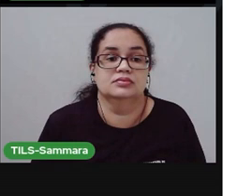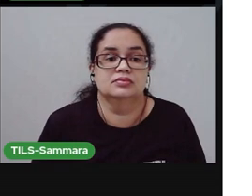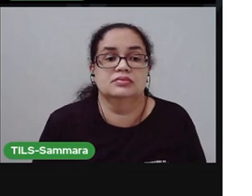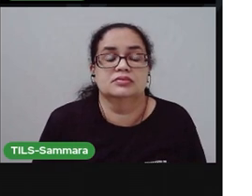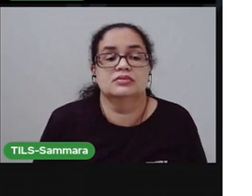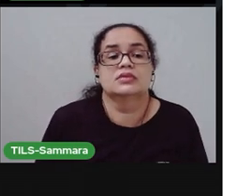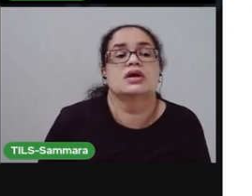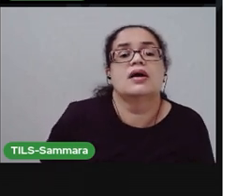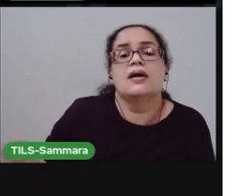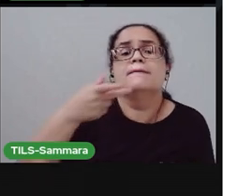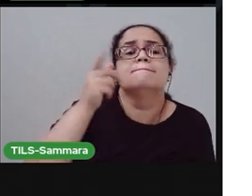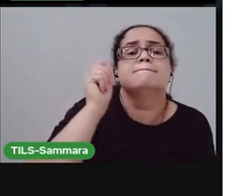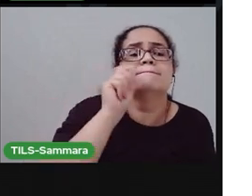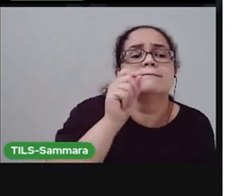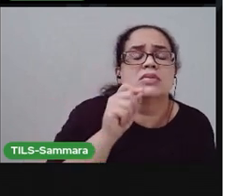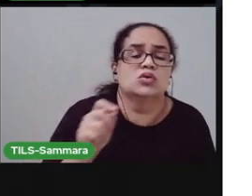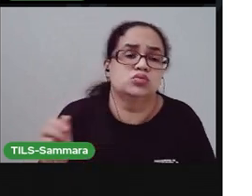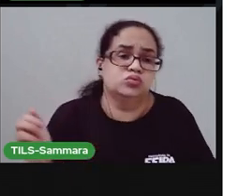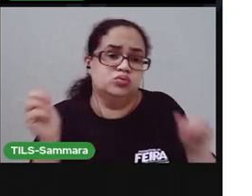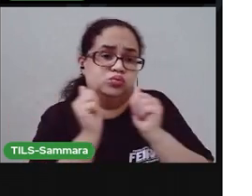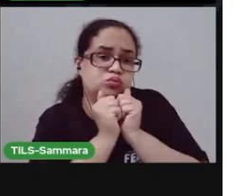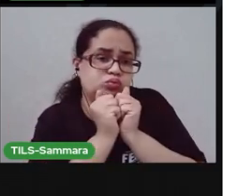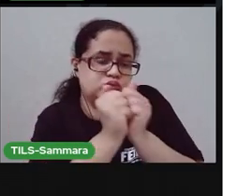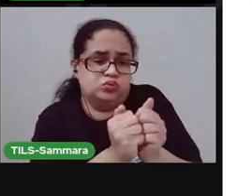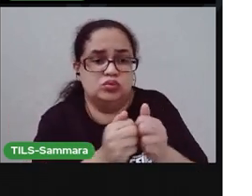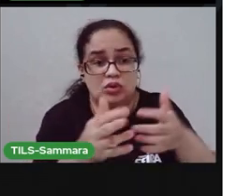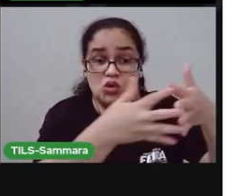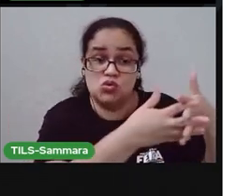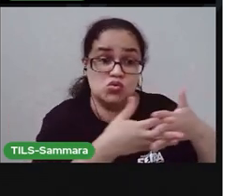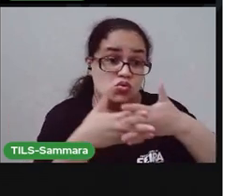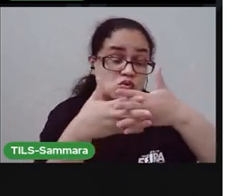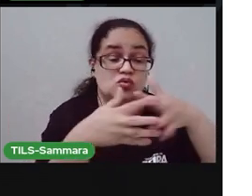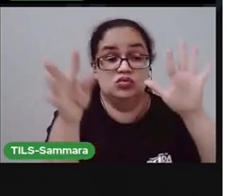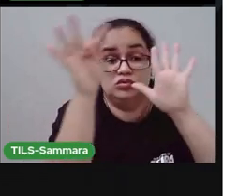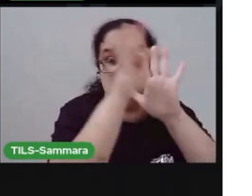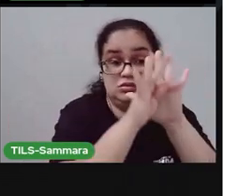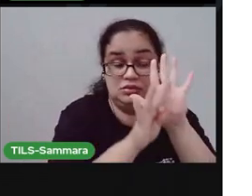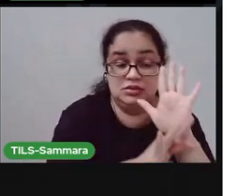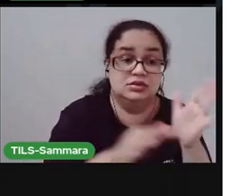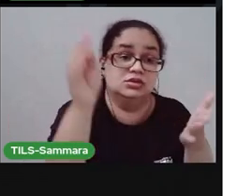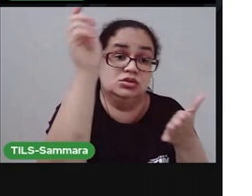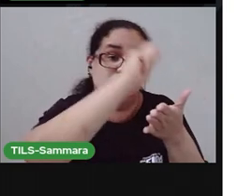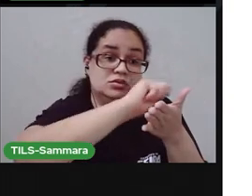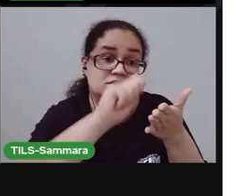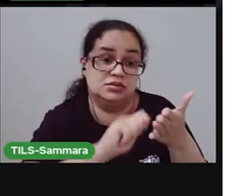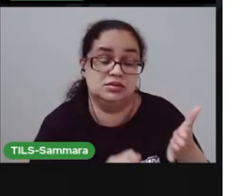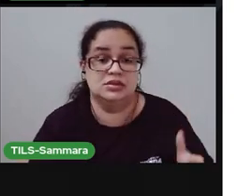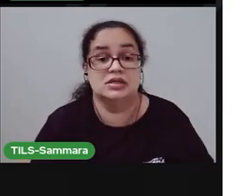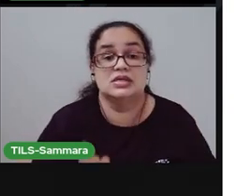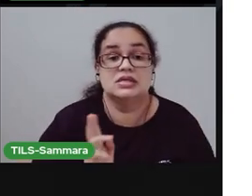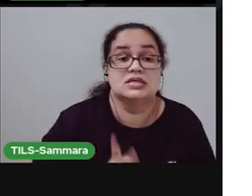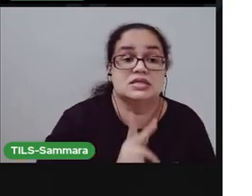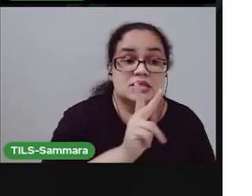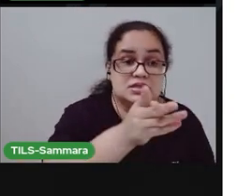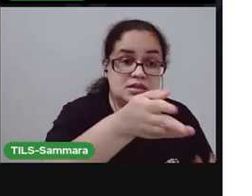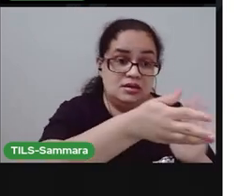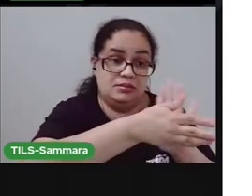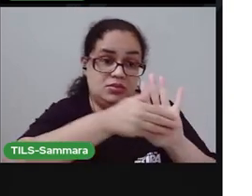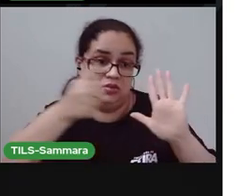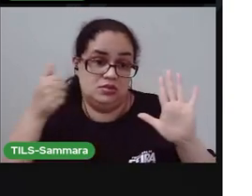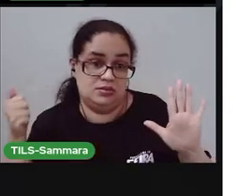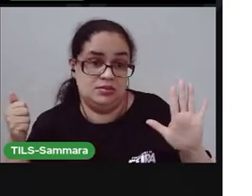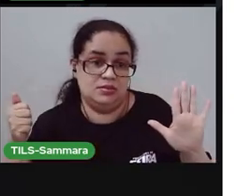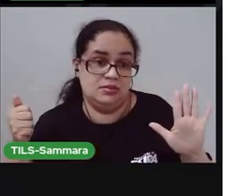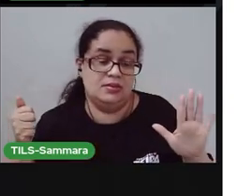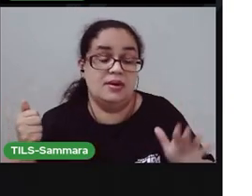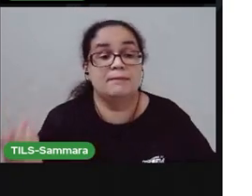Isso serve para que não fique grudado, não fique confuso o texto. Quando a gente está escrevendo, a gente sempre dá um espaço.